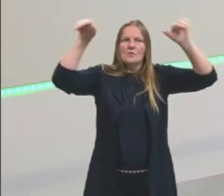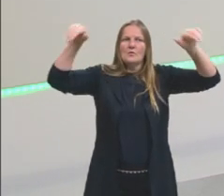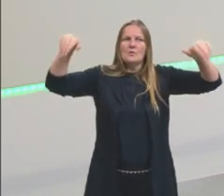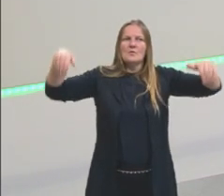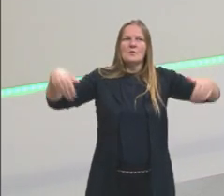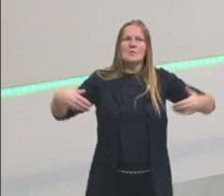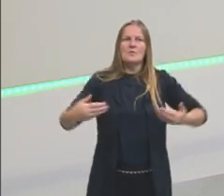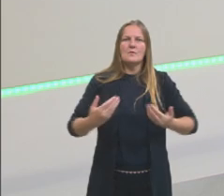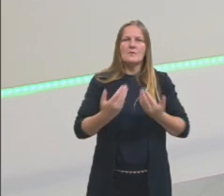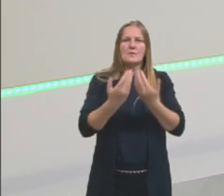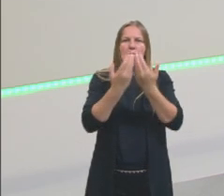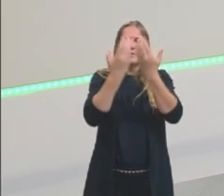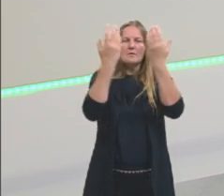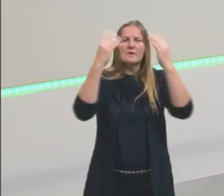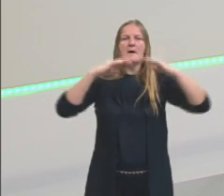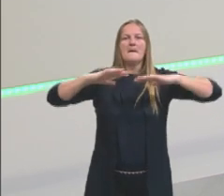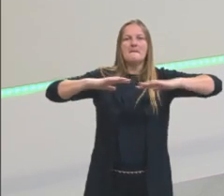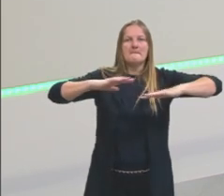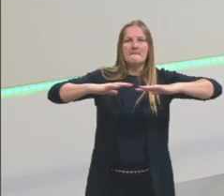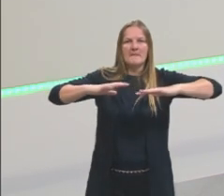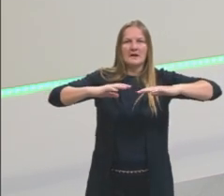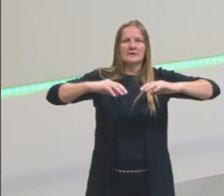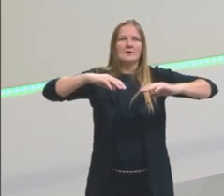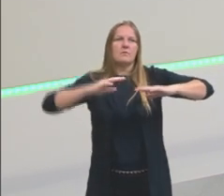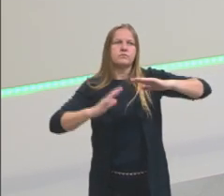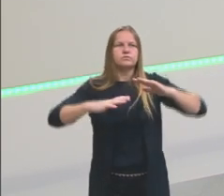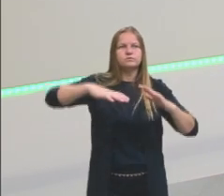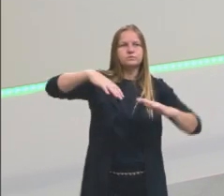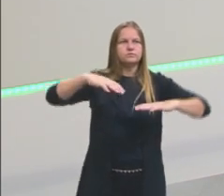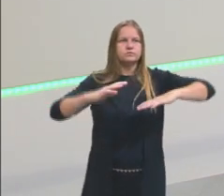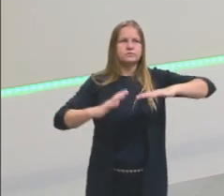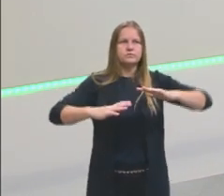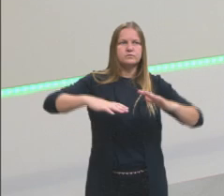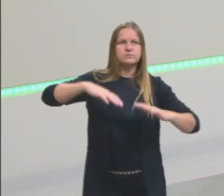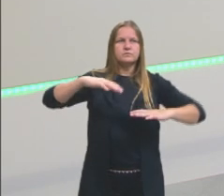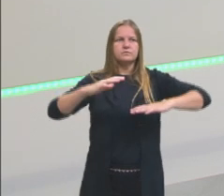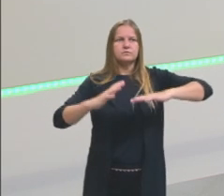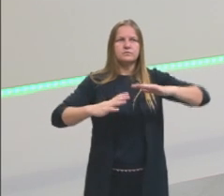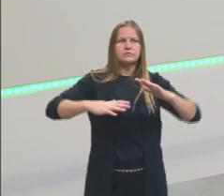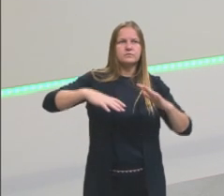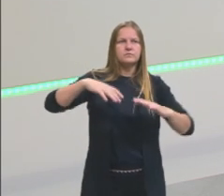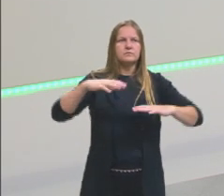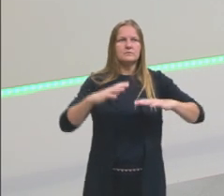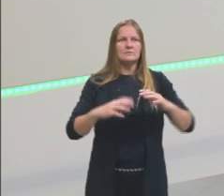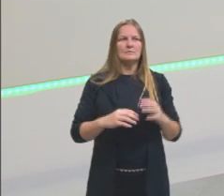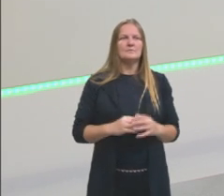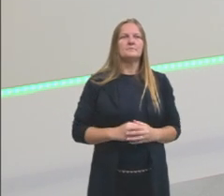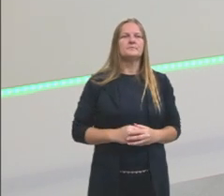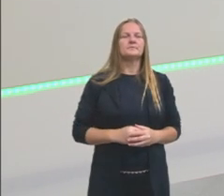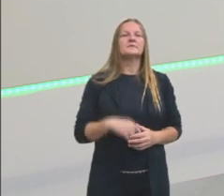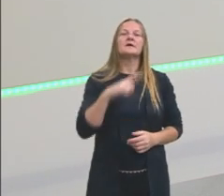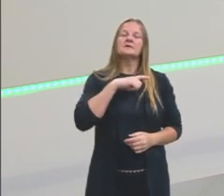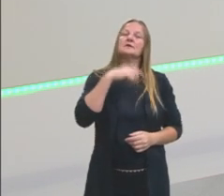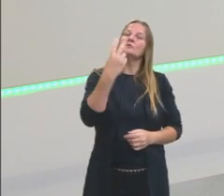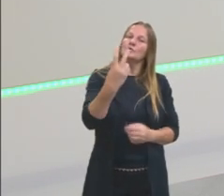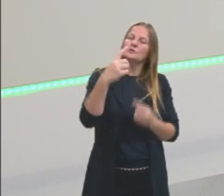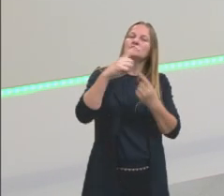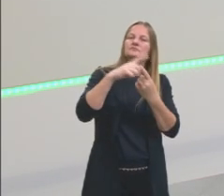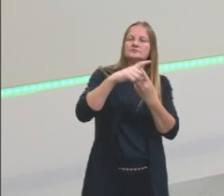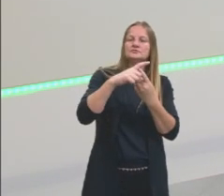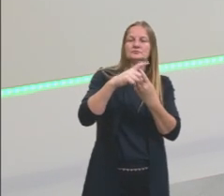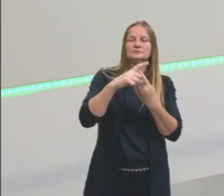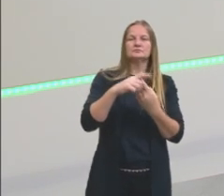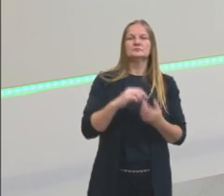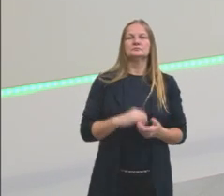aí a essas placas tectônicas se movimentando tá meninos e meninas e Aqui nós temos dois tipos eh duas